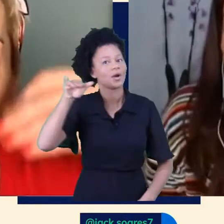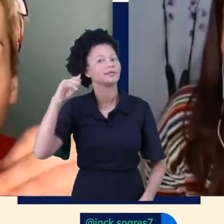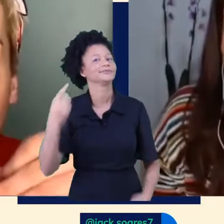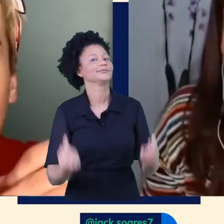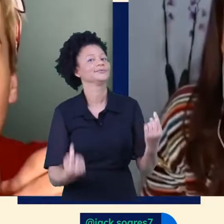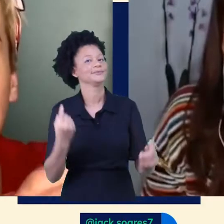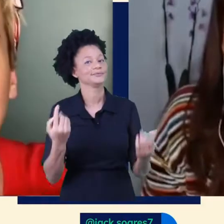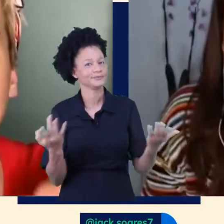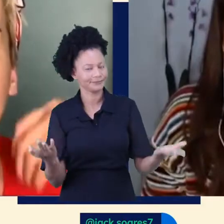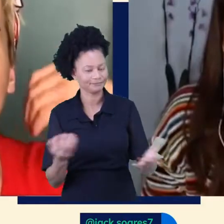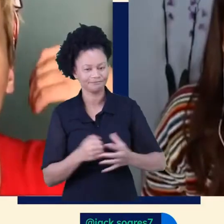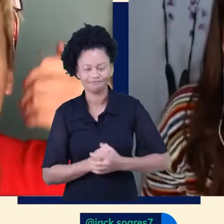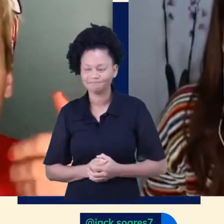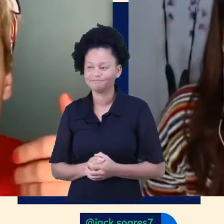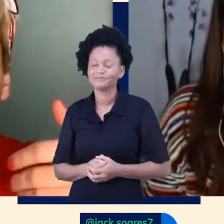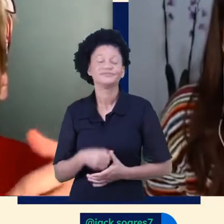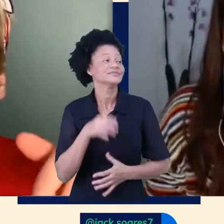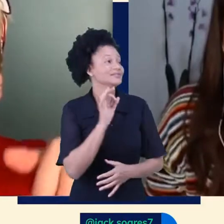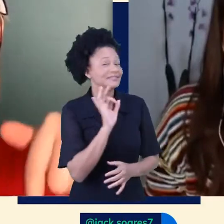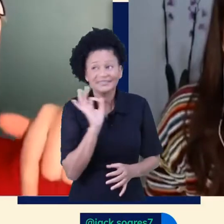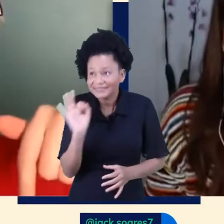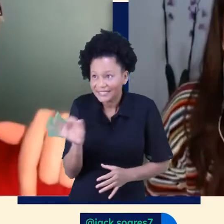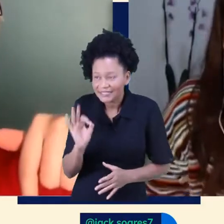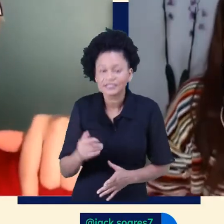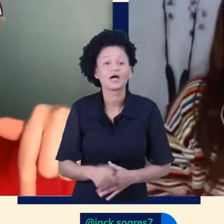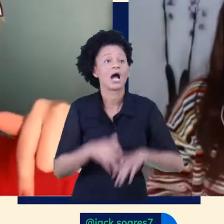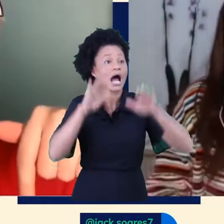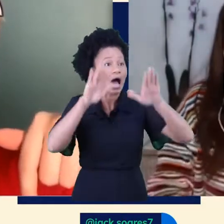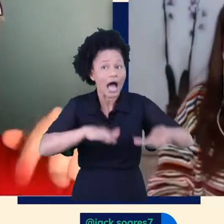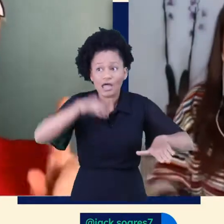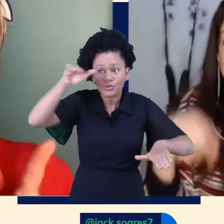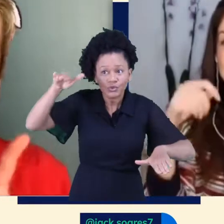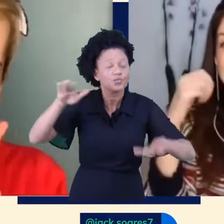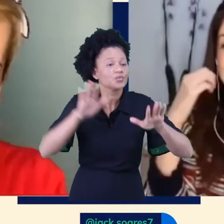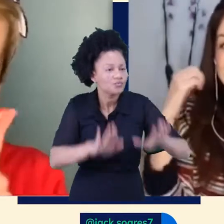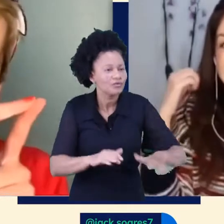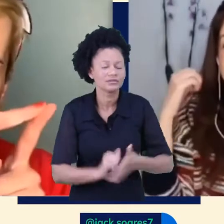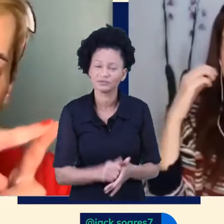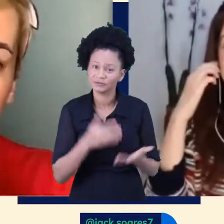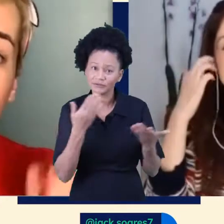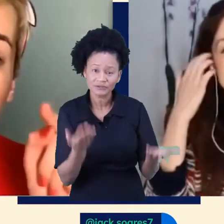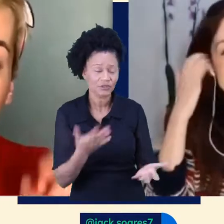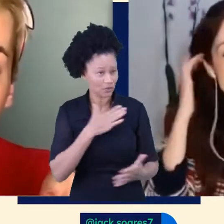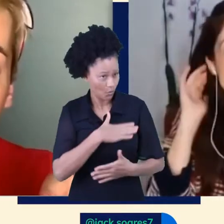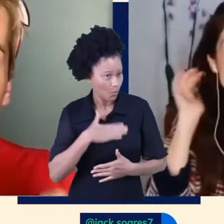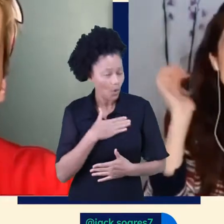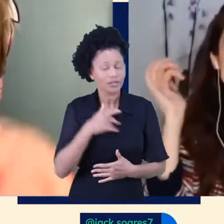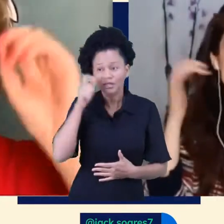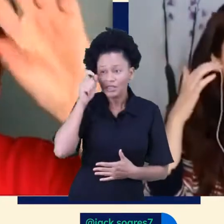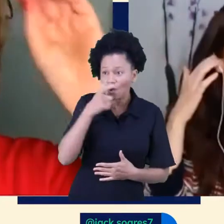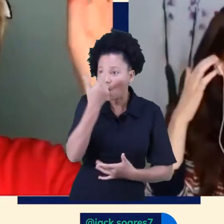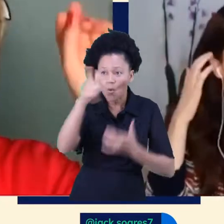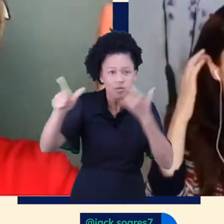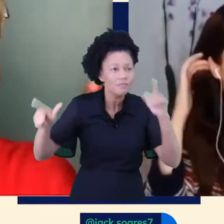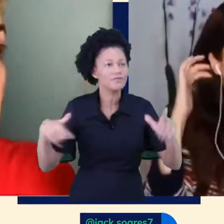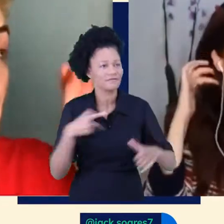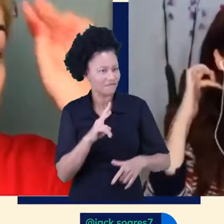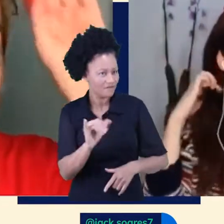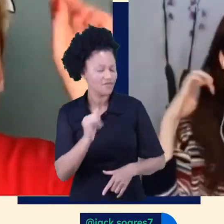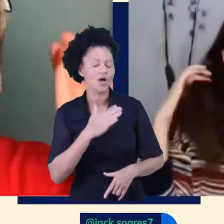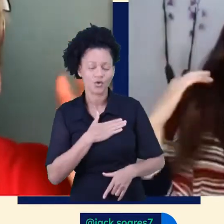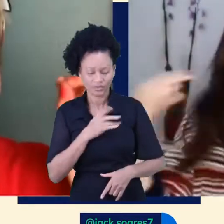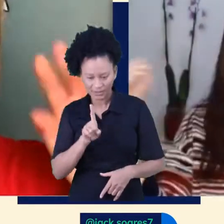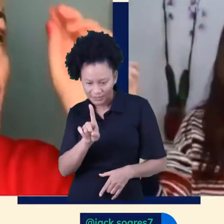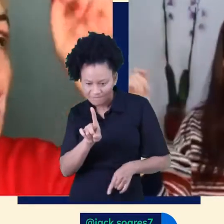tá gostando, acha que pode ser interessante e que mais gente vai gostar, clica nesse aviãozinho que tem aqui uma flechinha assim, clica ali e